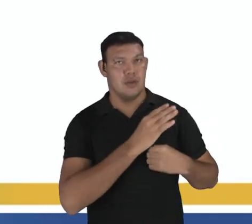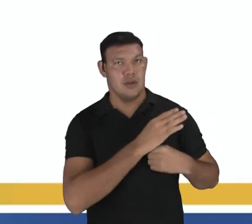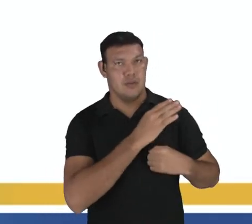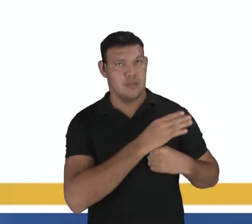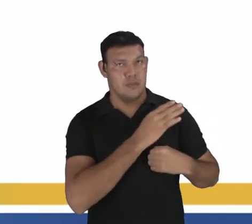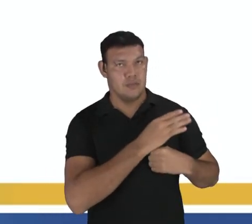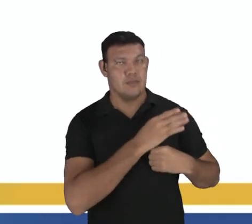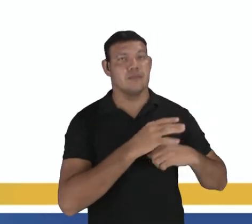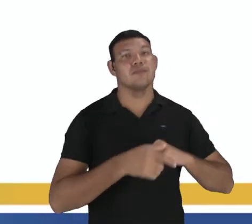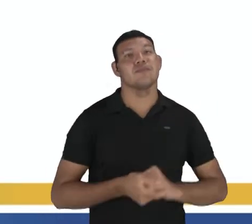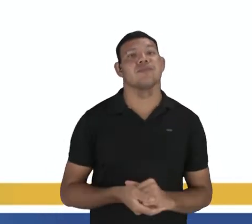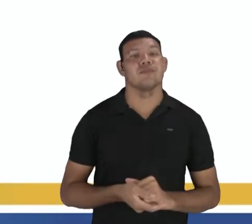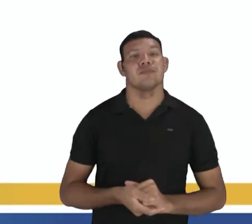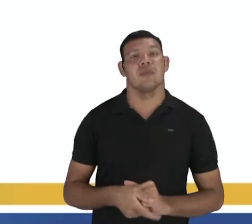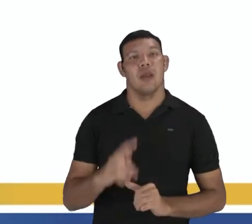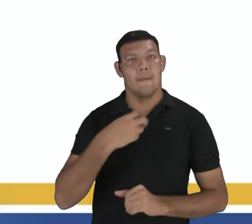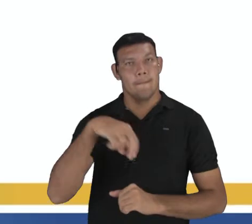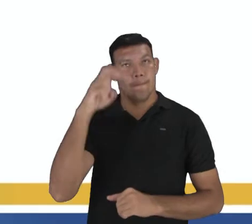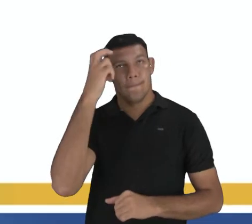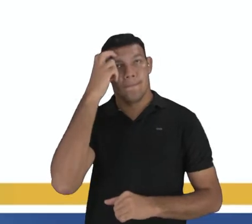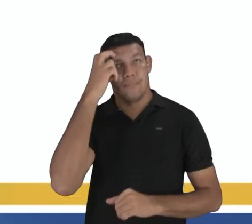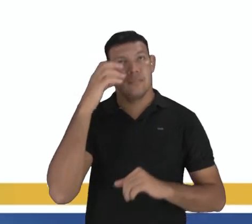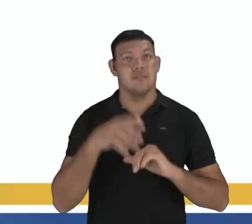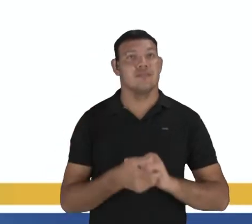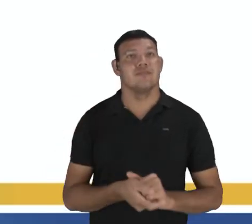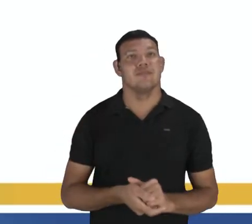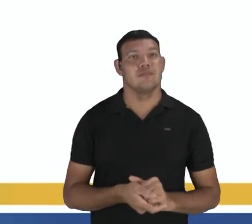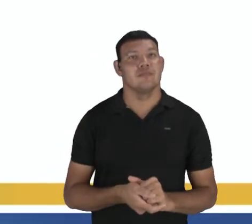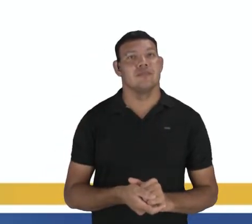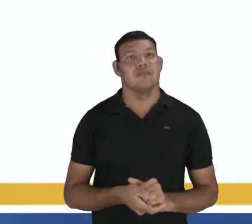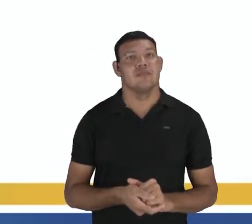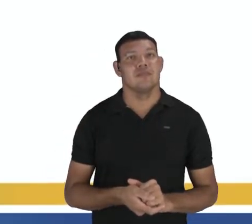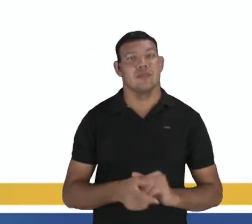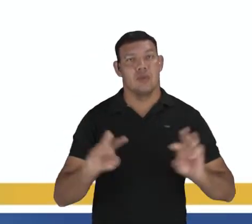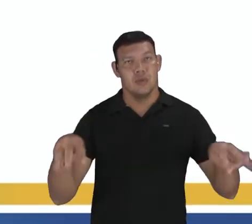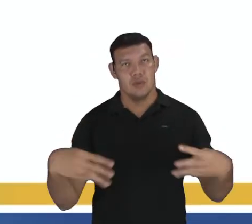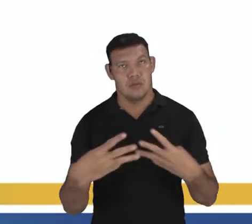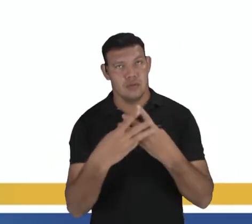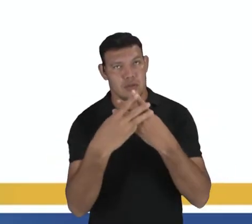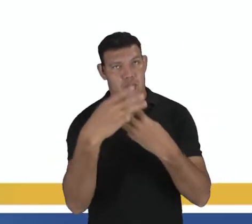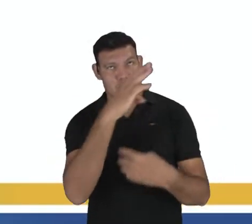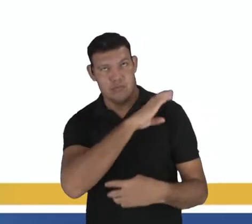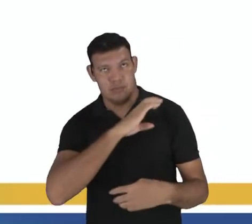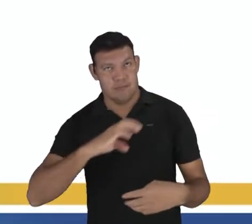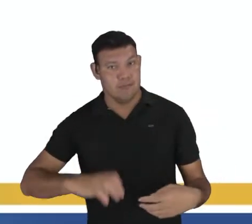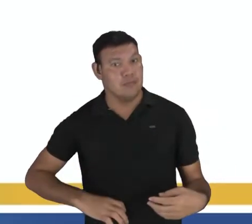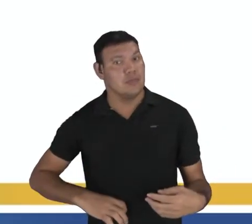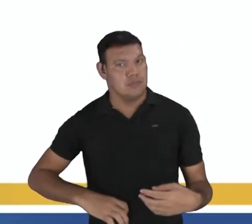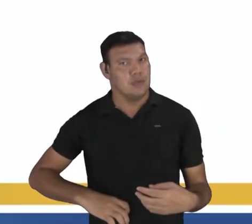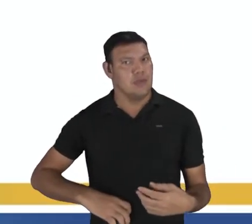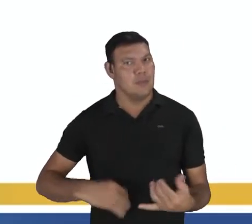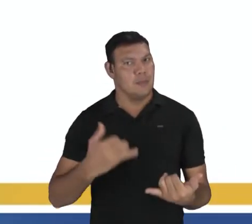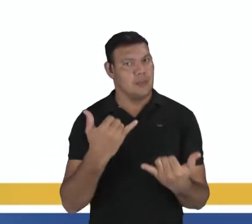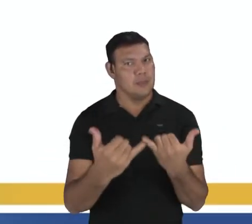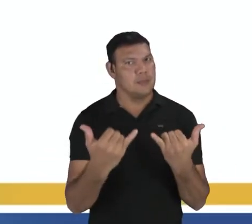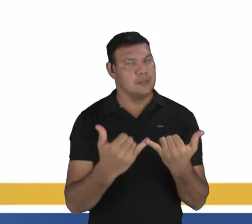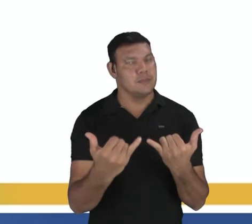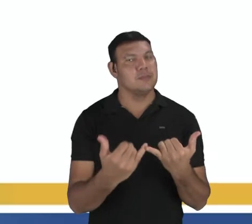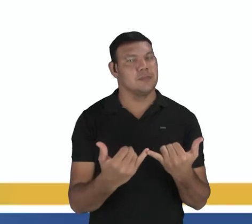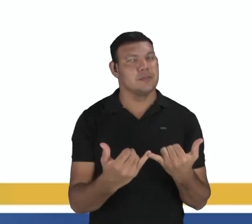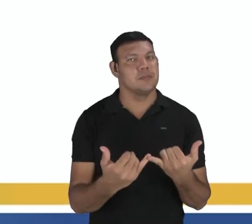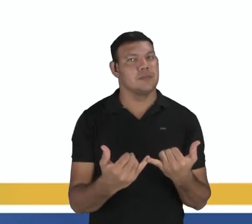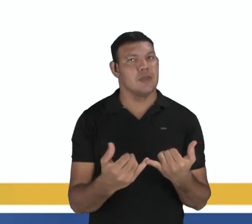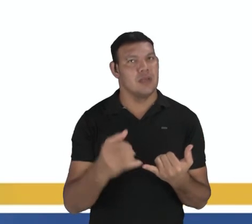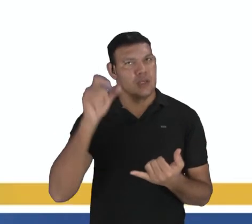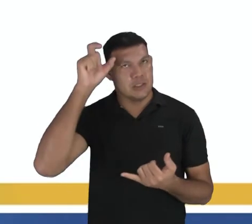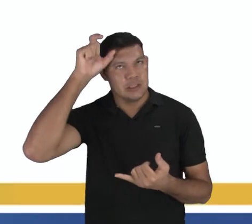de cultural, né? Provém, então, as representações judaico-cristãs, então, do diabo, tá, pessoal? A partir dessas